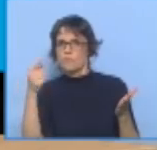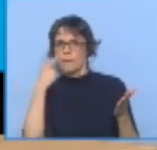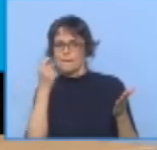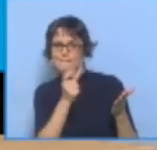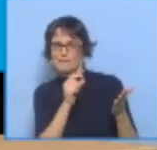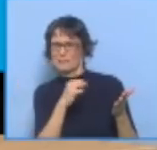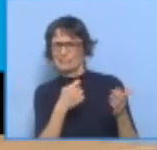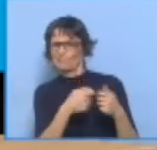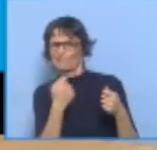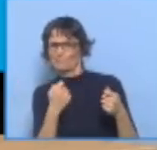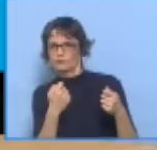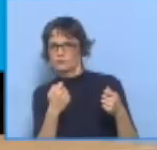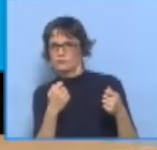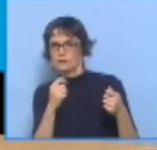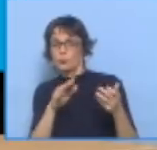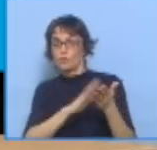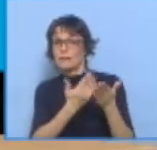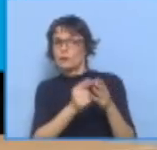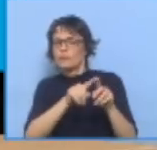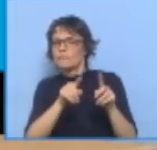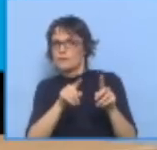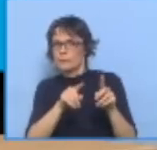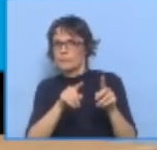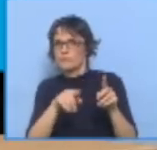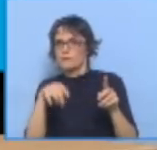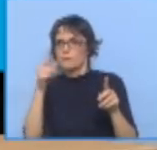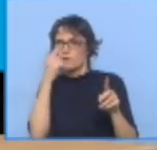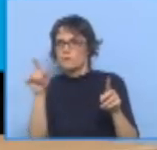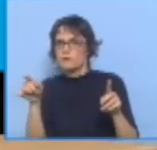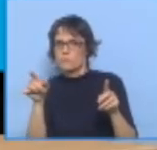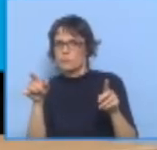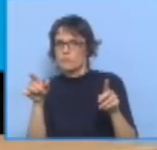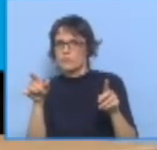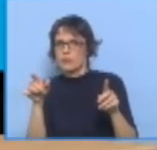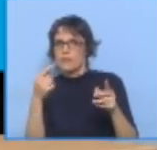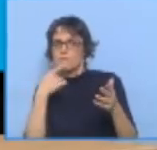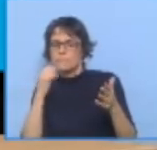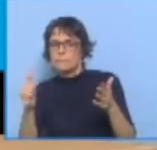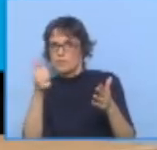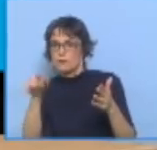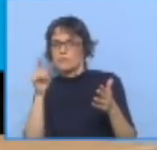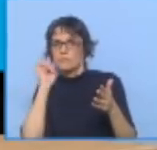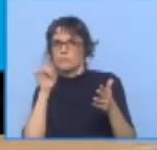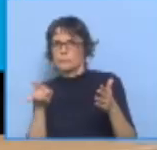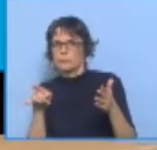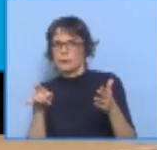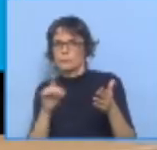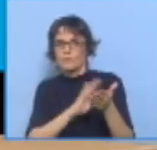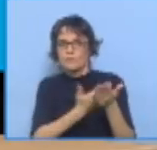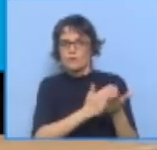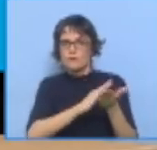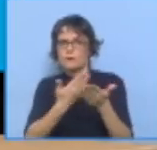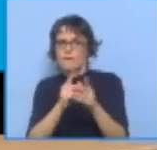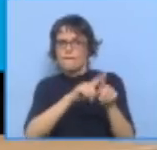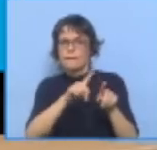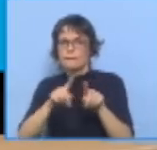principal o público. Fez-se uma experiência, aliás, ecuménica no nosso país, muito interessante, que é a tradução